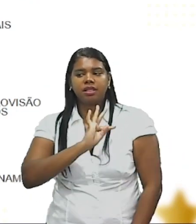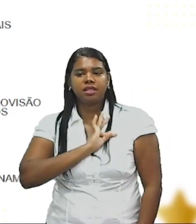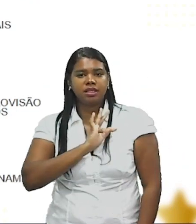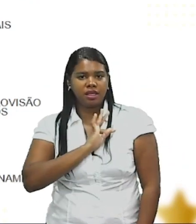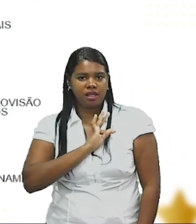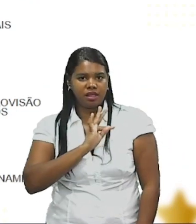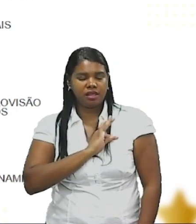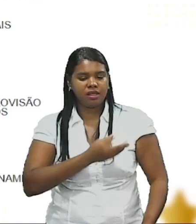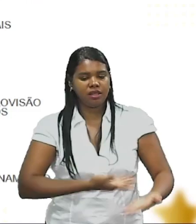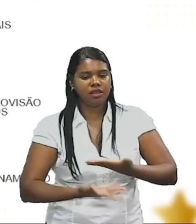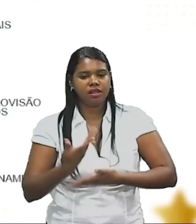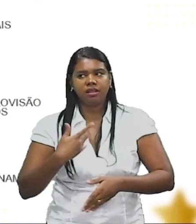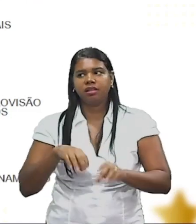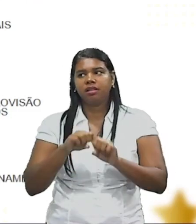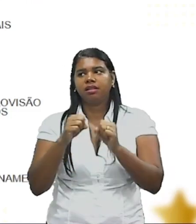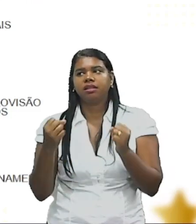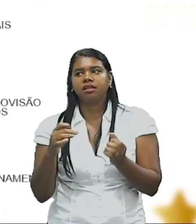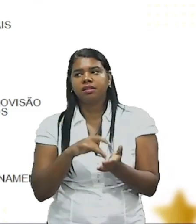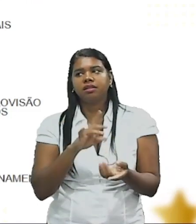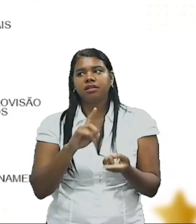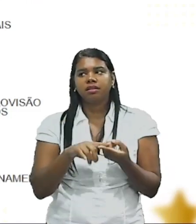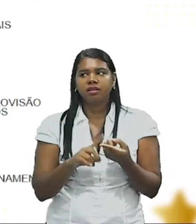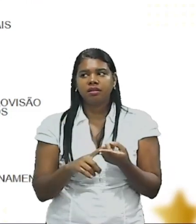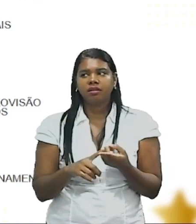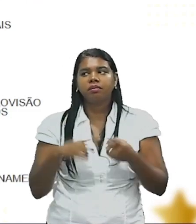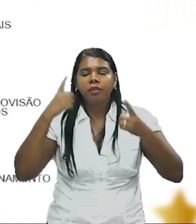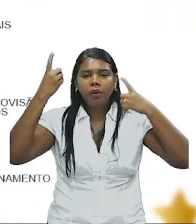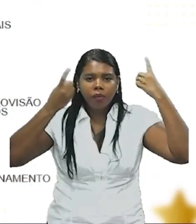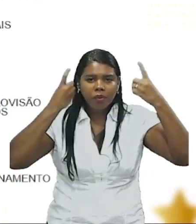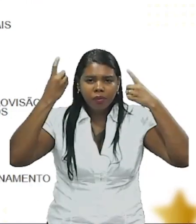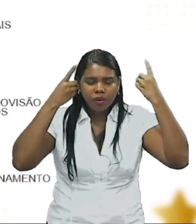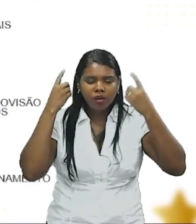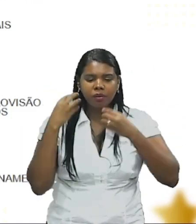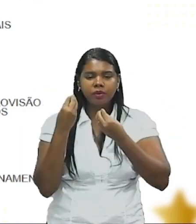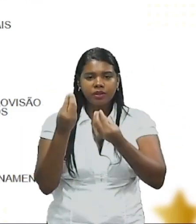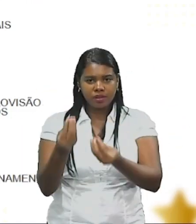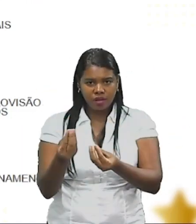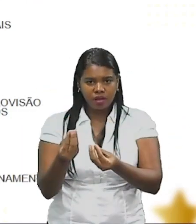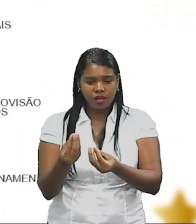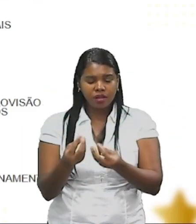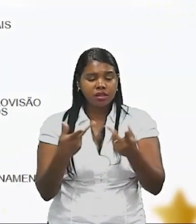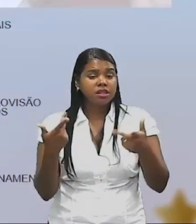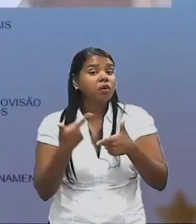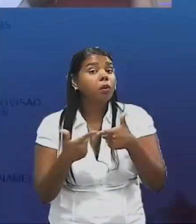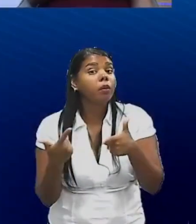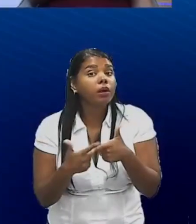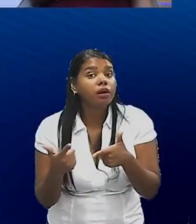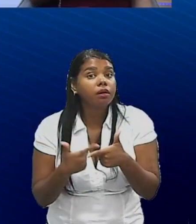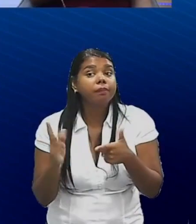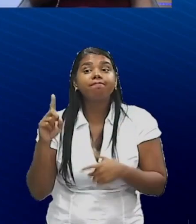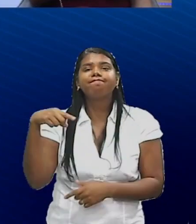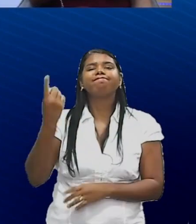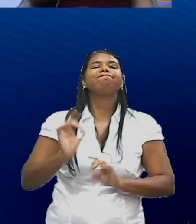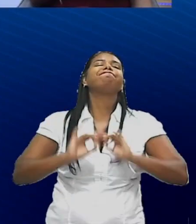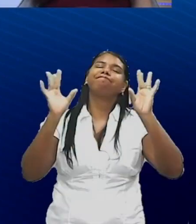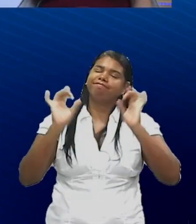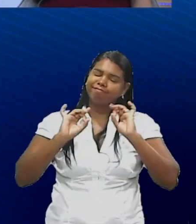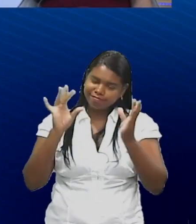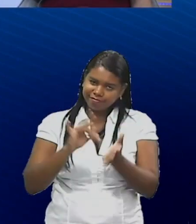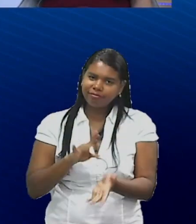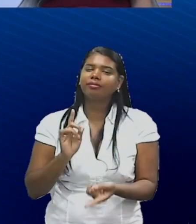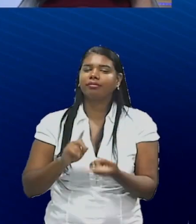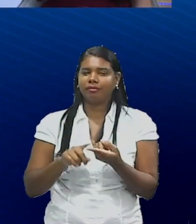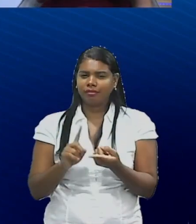e serviços associados. Então, eu me preocupo após entregar o produto, se tiver algum problema, o pós-venda, né? Ou